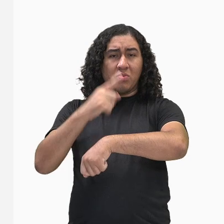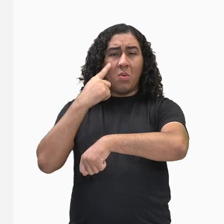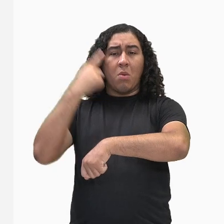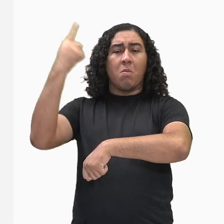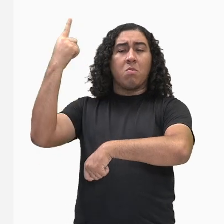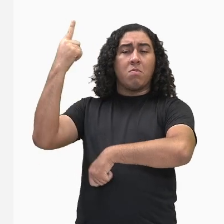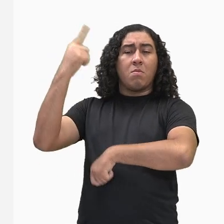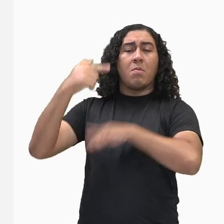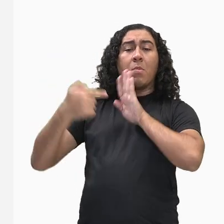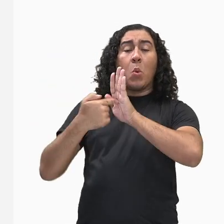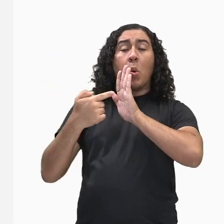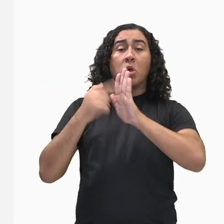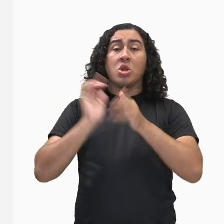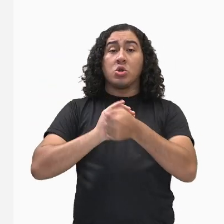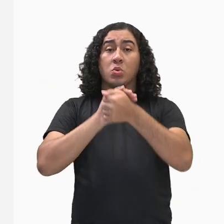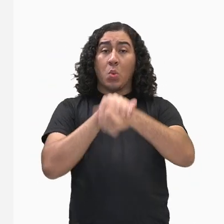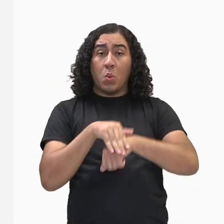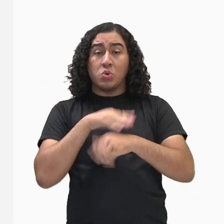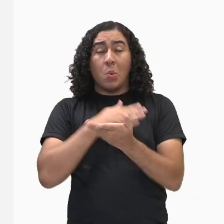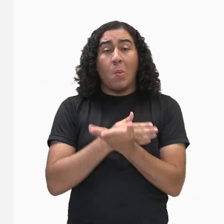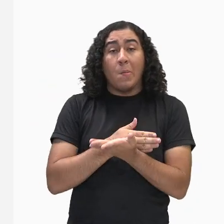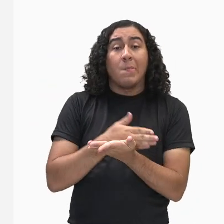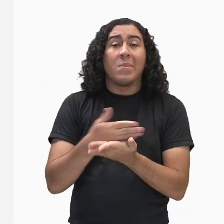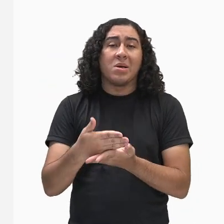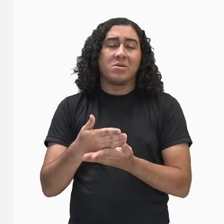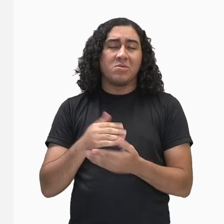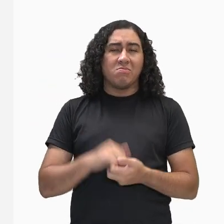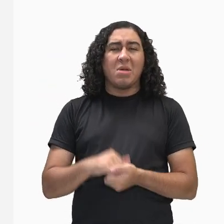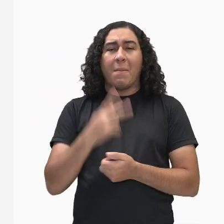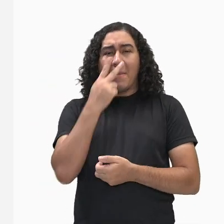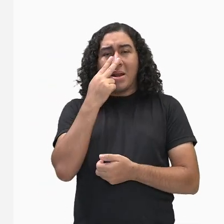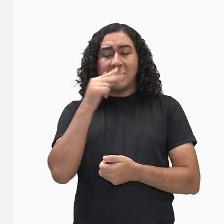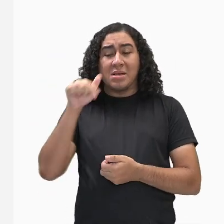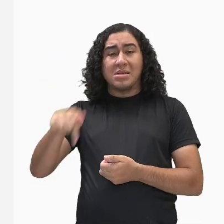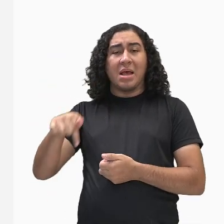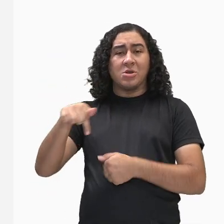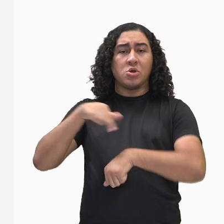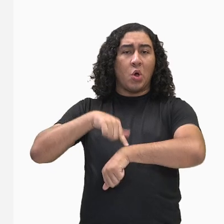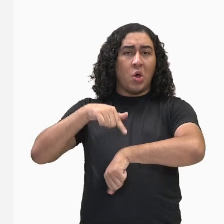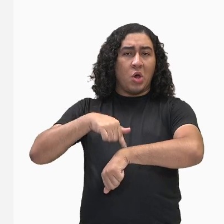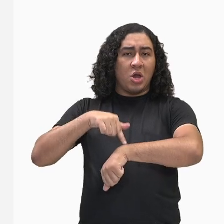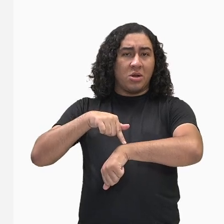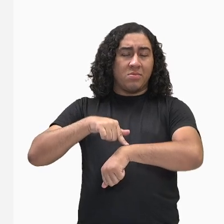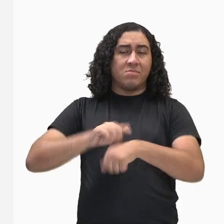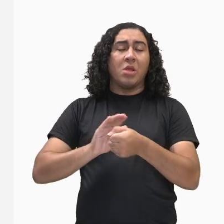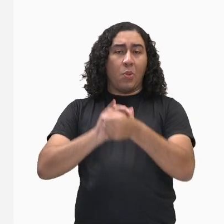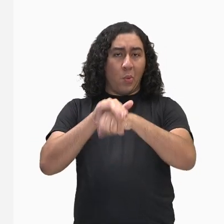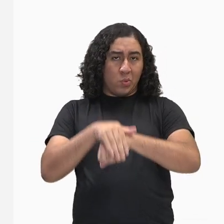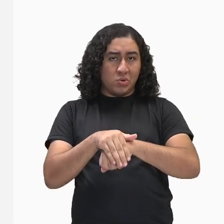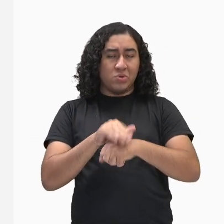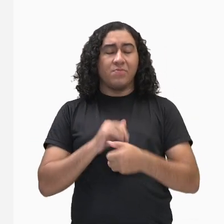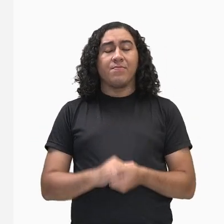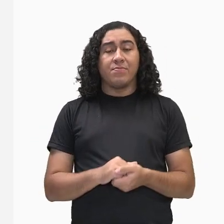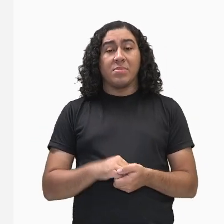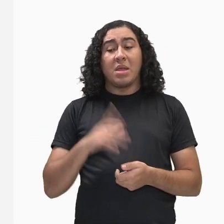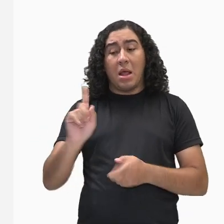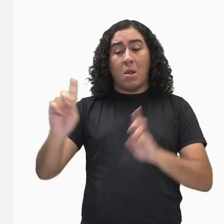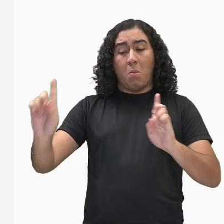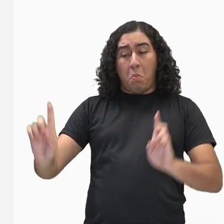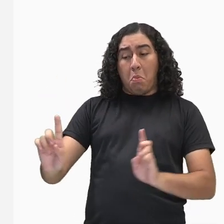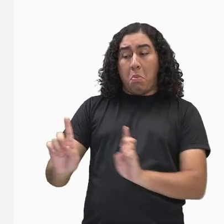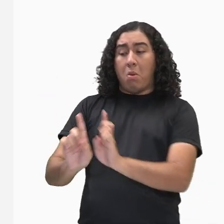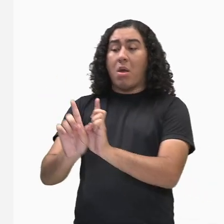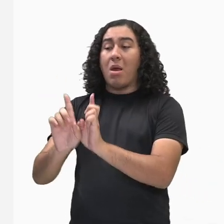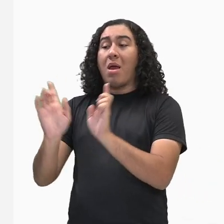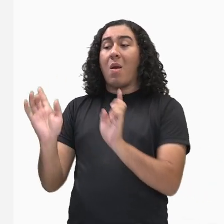a noite, né, o comecinho da noite, 7 horas da noite. Então, elas estão acabando de se encontrar, chegaram lá na sala de aula